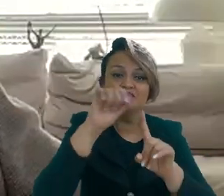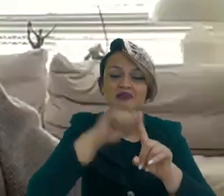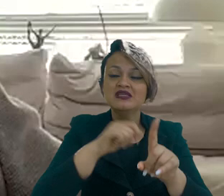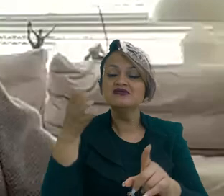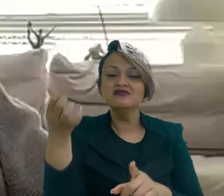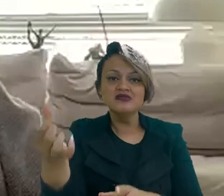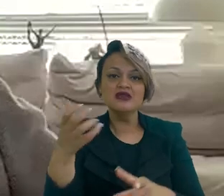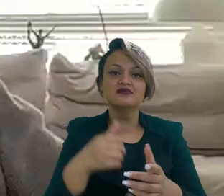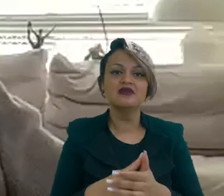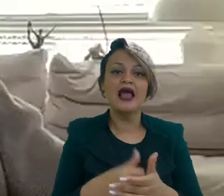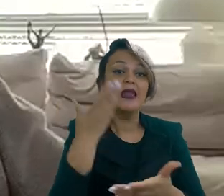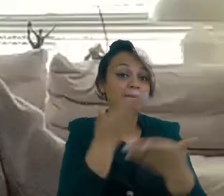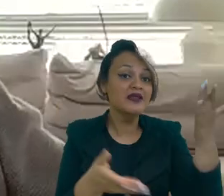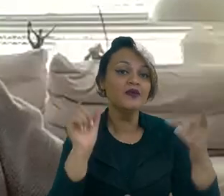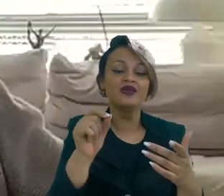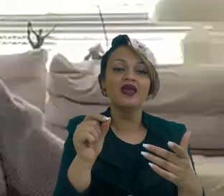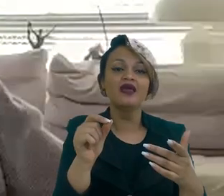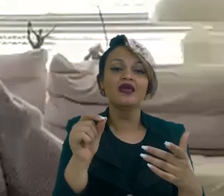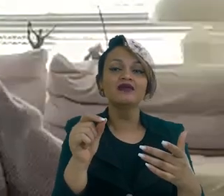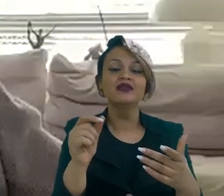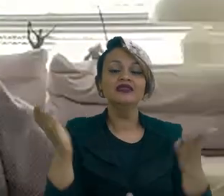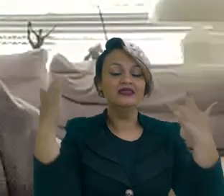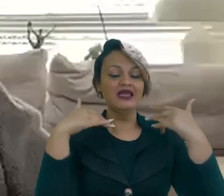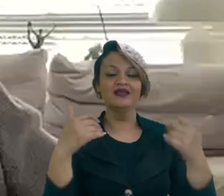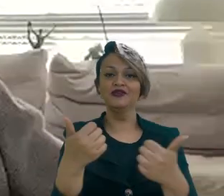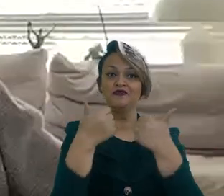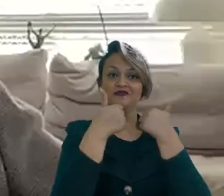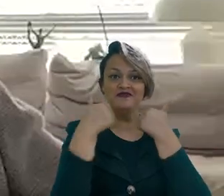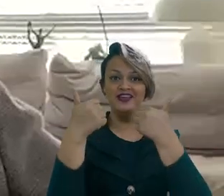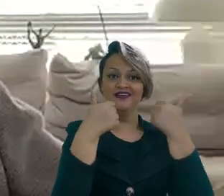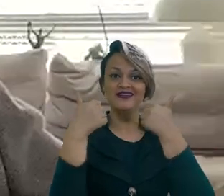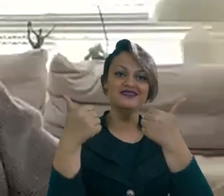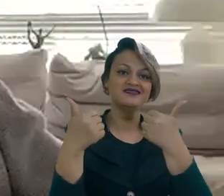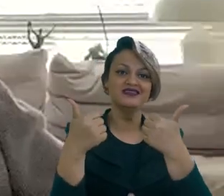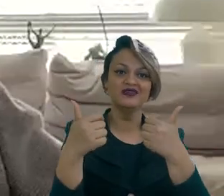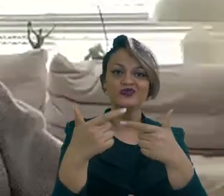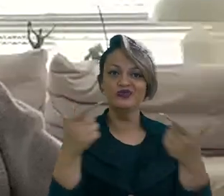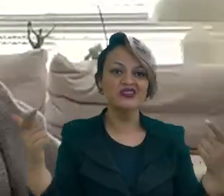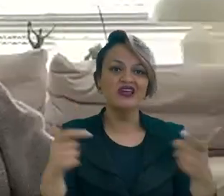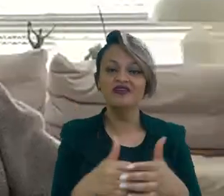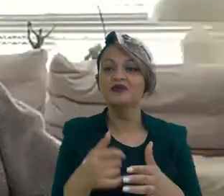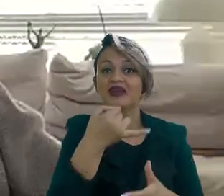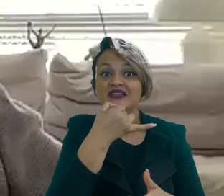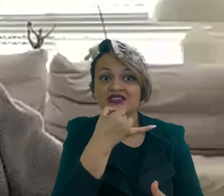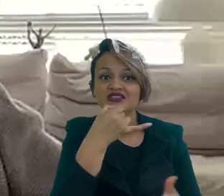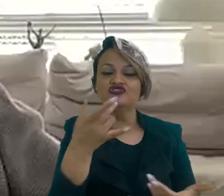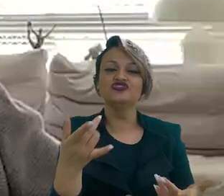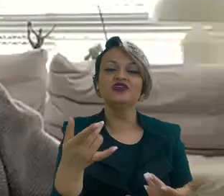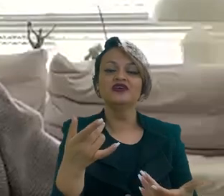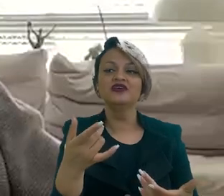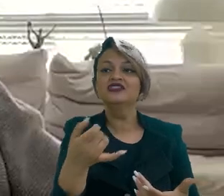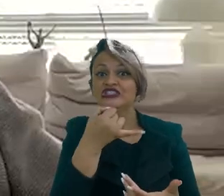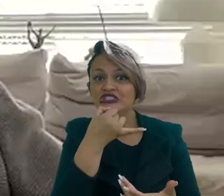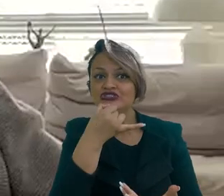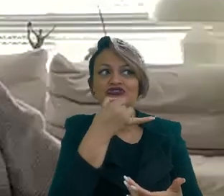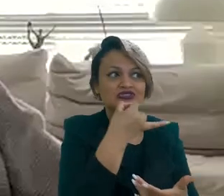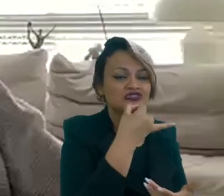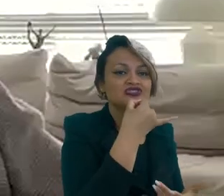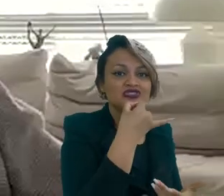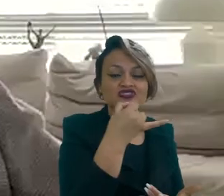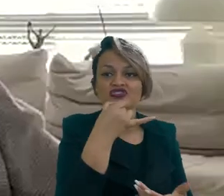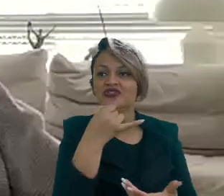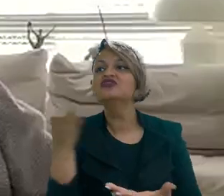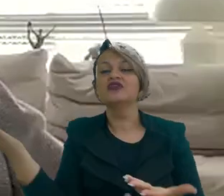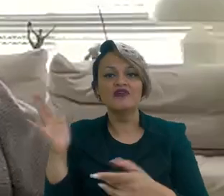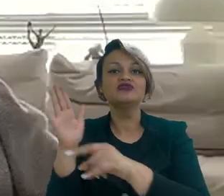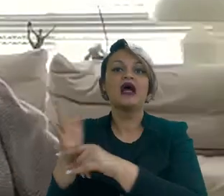perdido da pessoa e qual foi o patrimônio perdido a sua afetividade uma das potências da nossa humanidade foi a